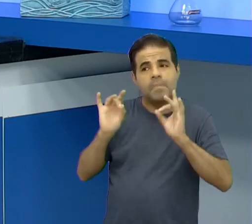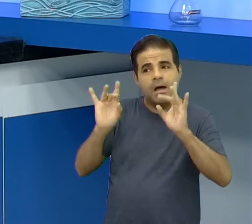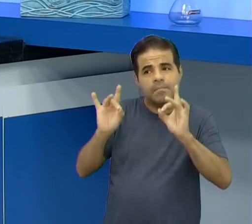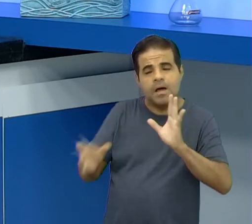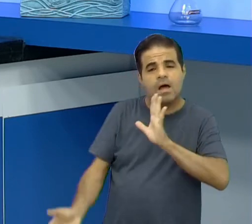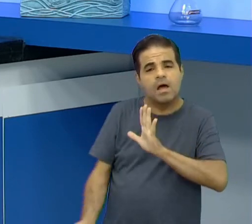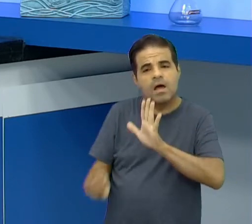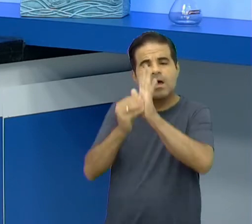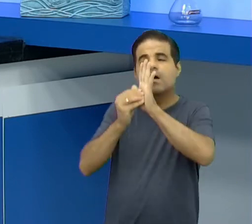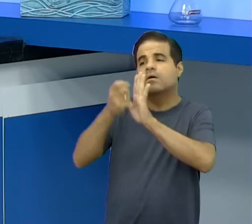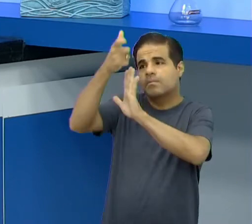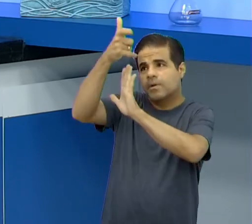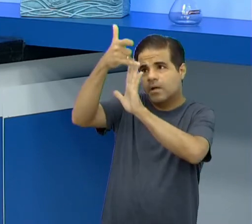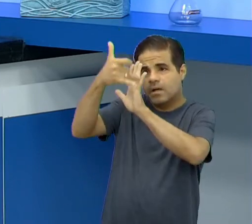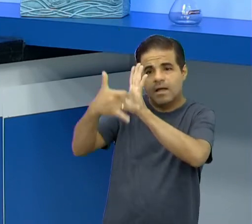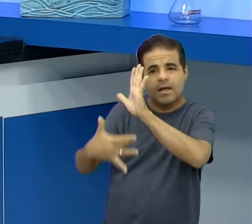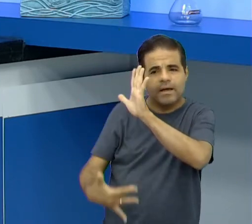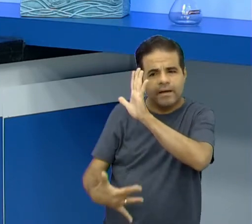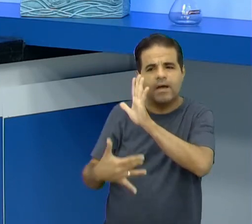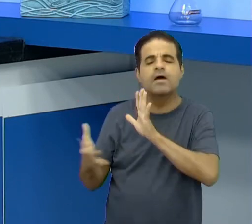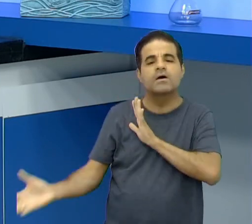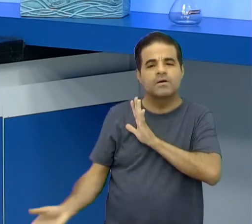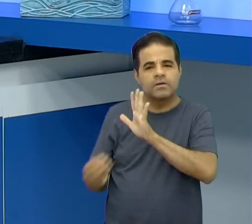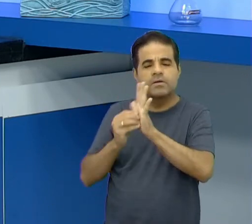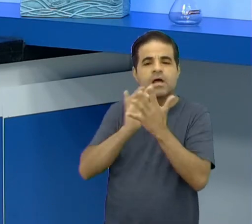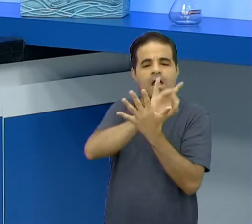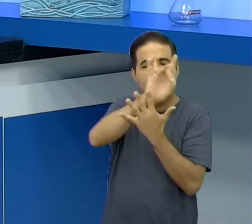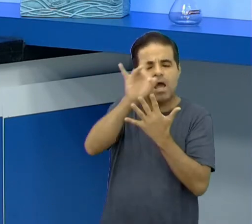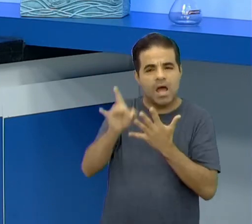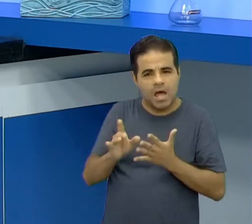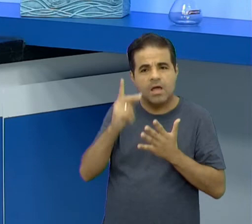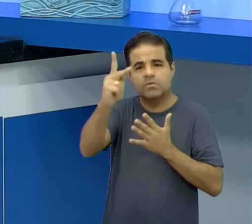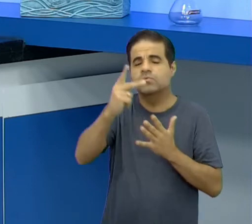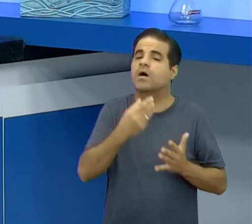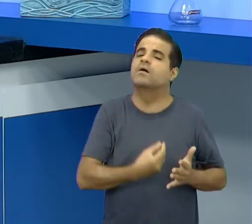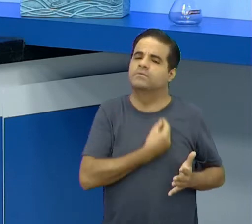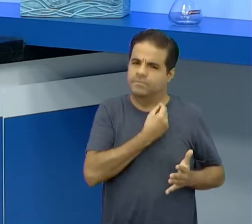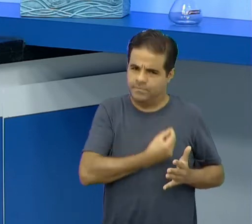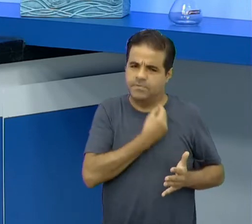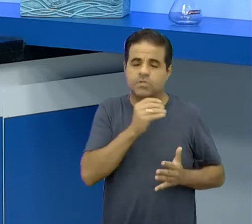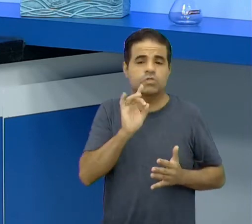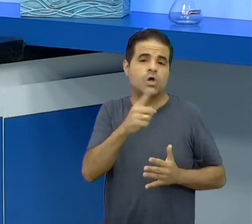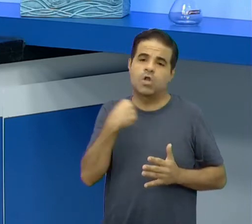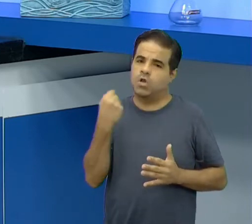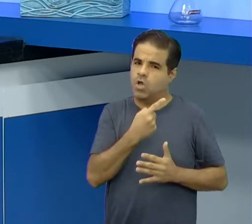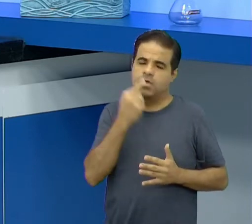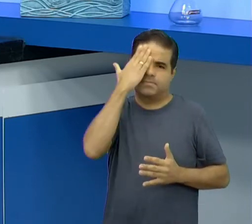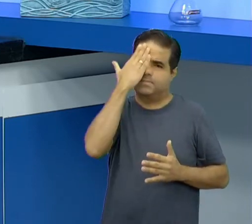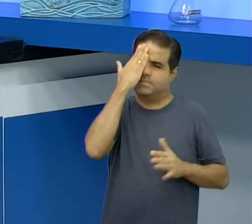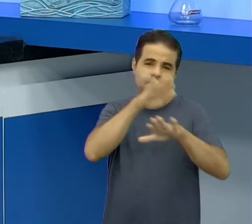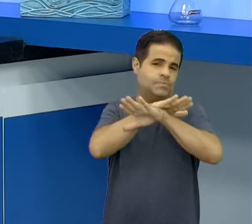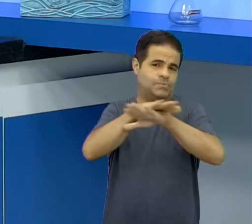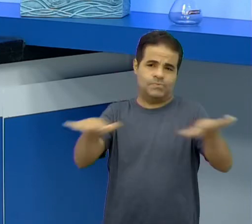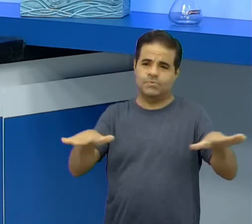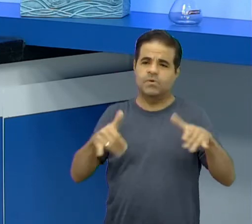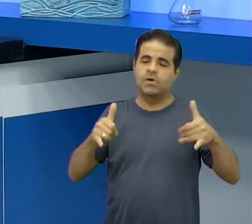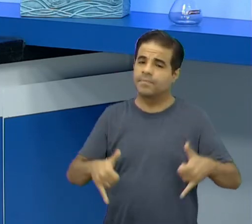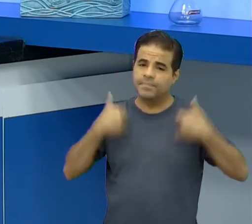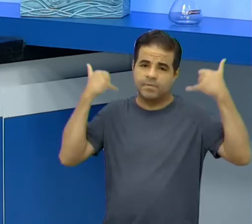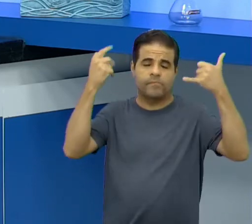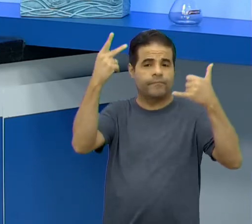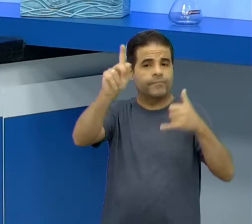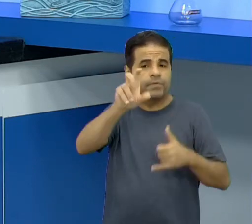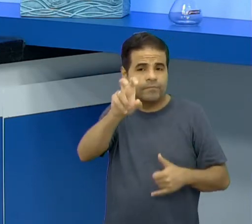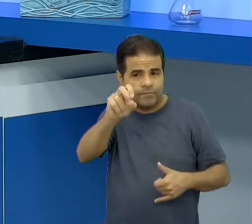ele fala aí no vídeo, né? Essa especificidade de cada momento da sua vida, é só a gente que sabe, né? O aniversário da sua